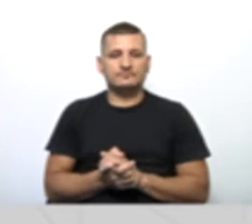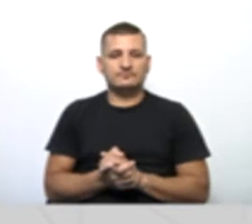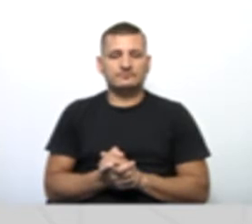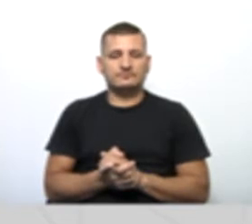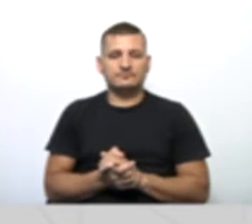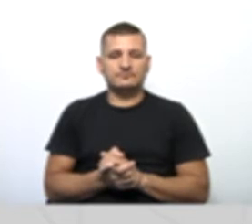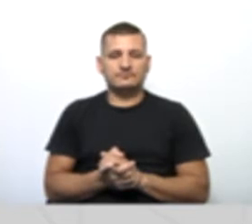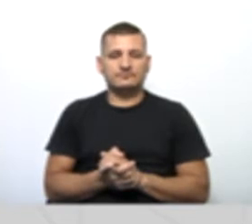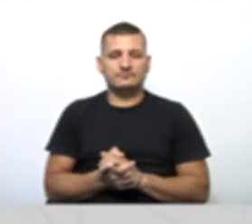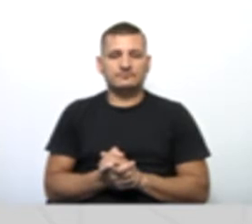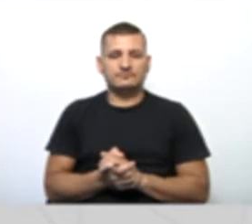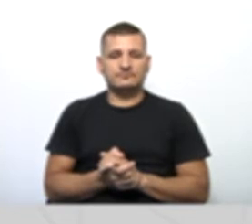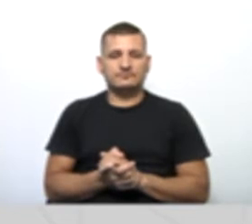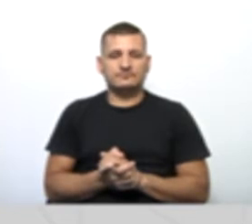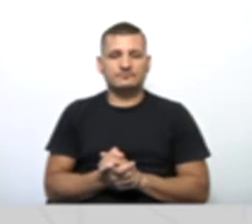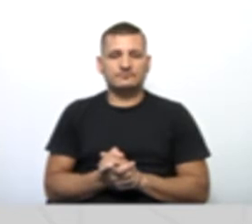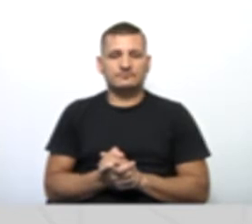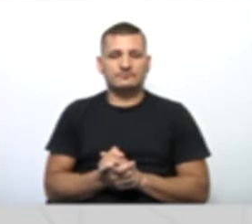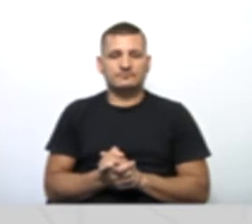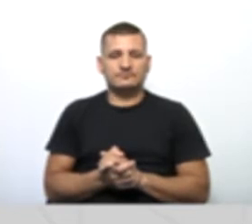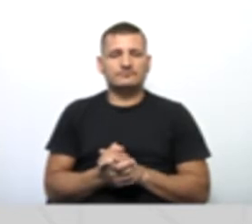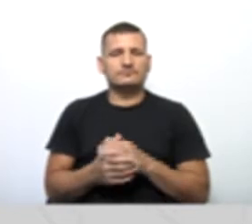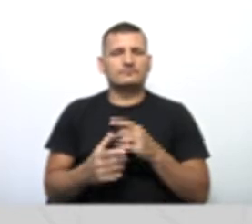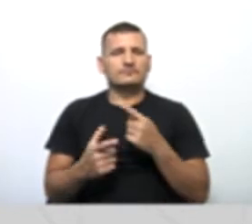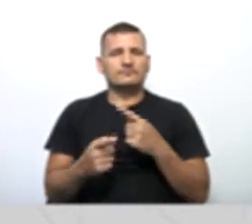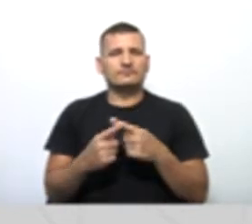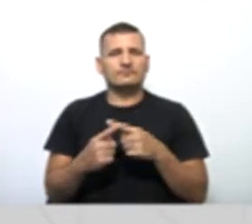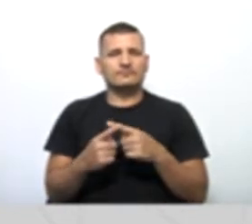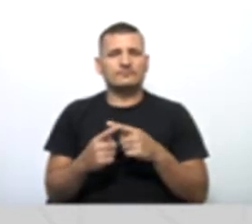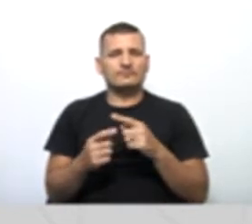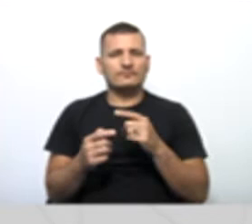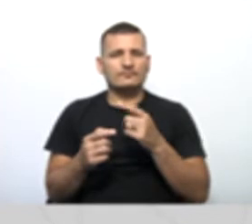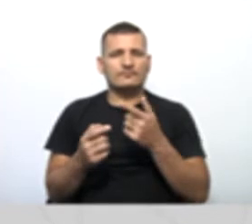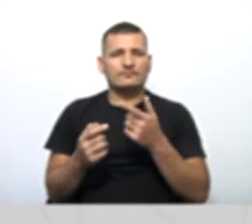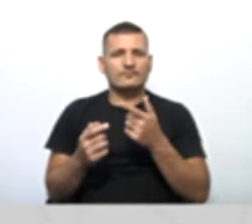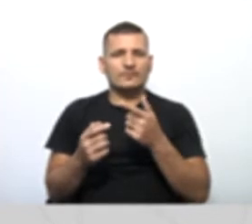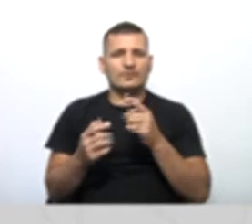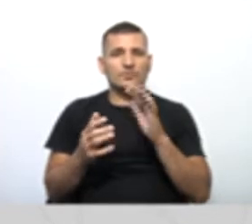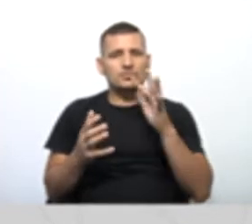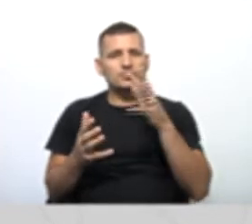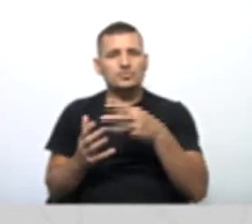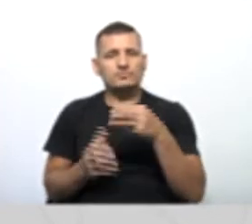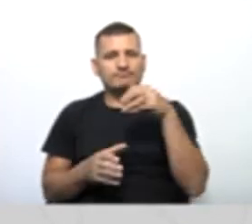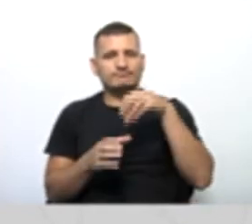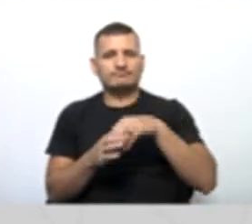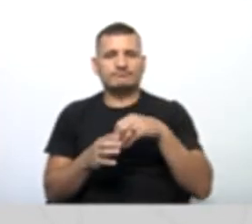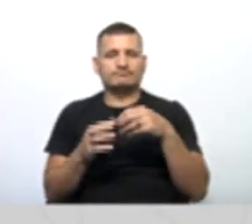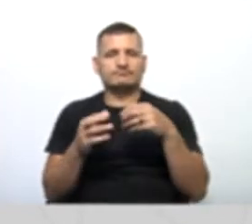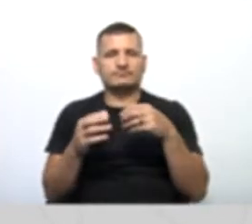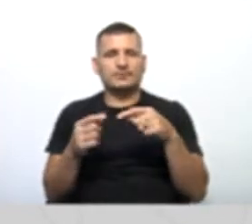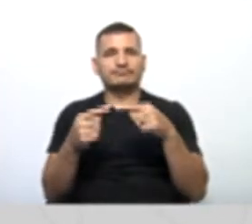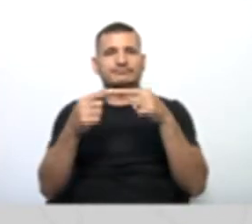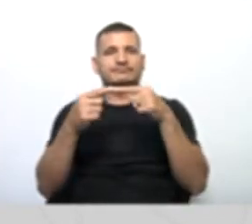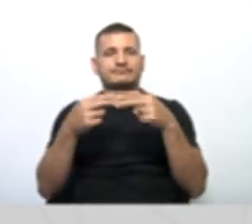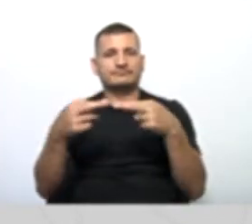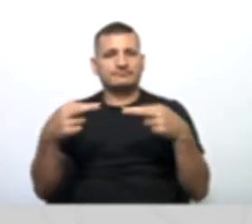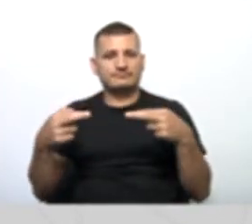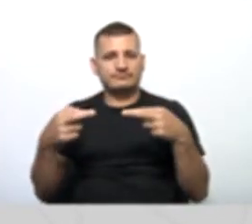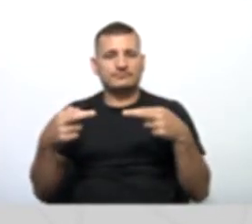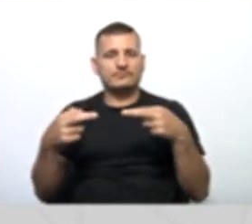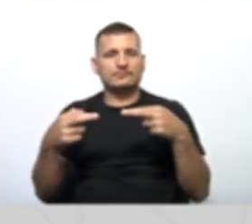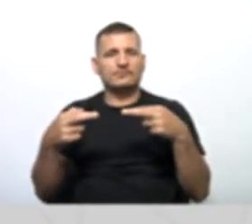tem... O fato de tudo estar conectado, né, na rede, na internet, etc., isso já caracteriza